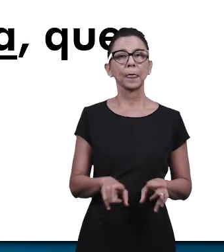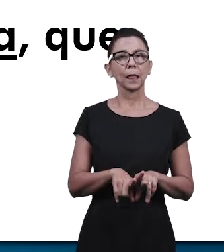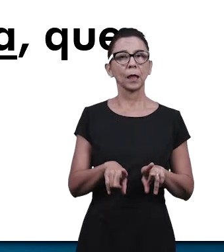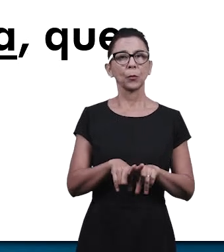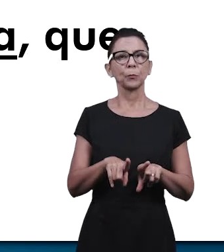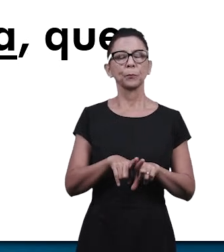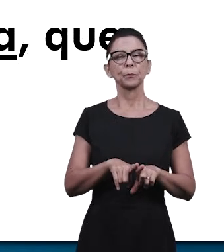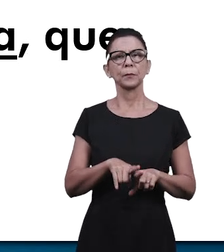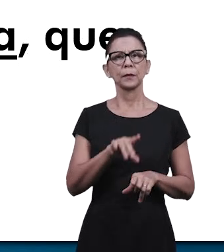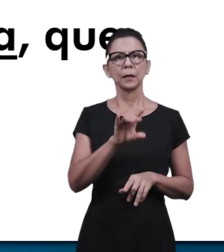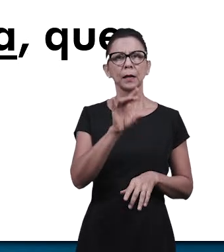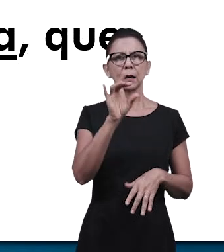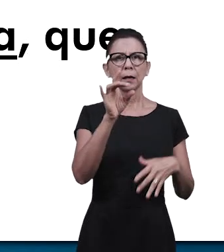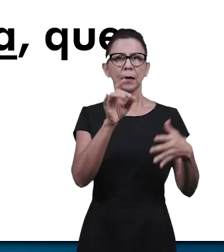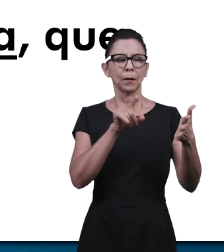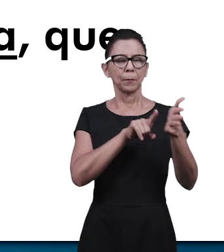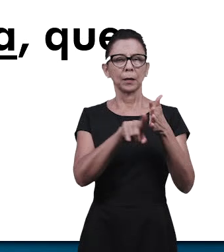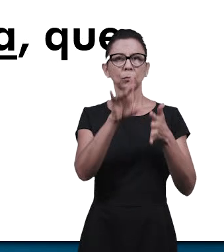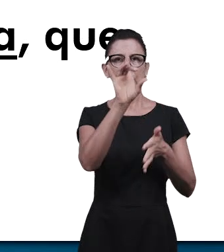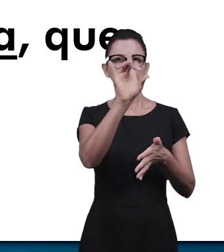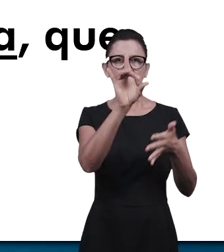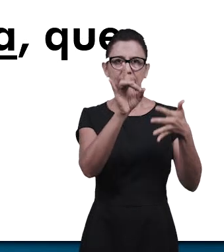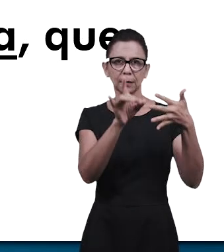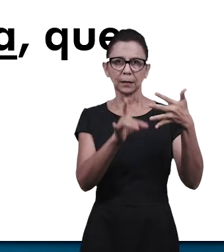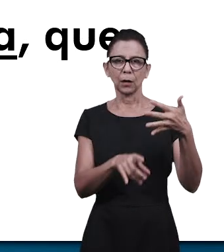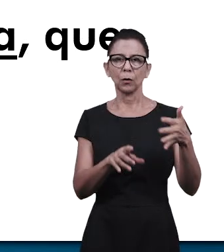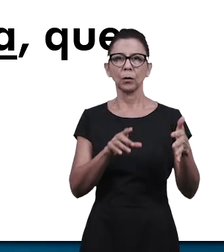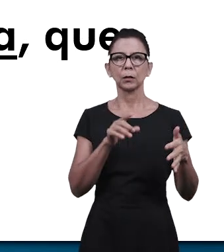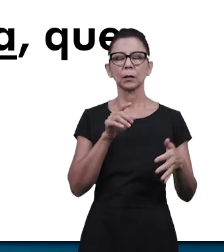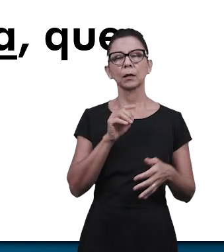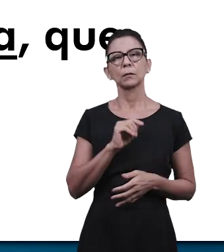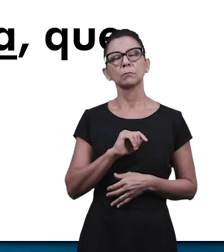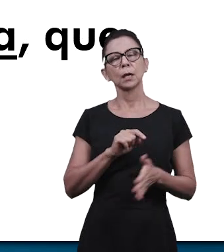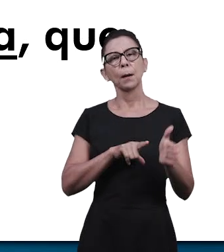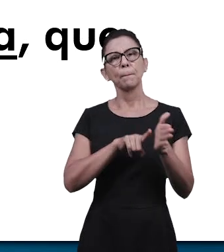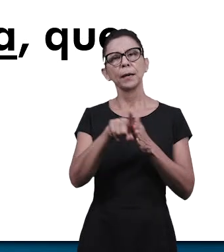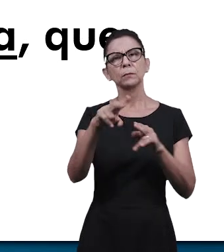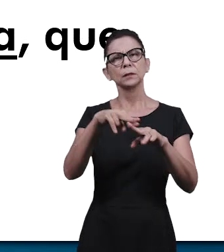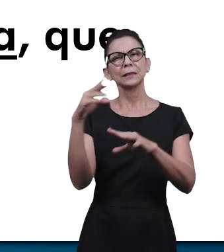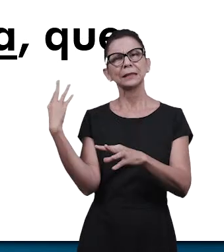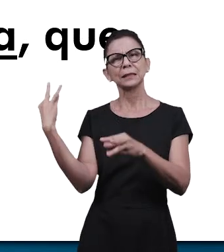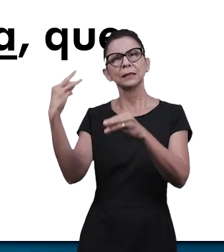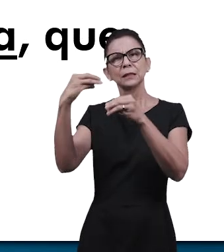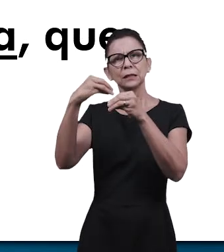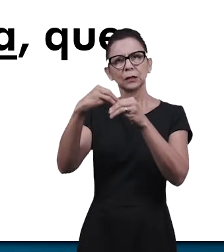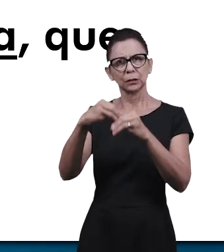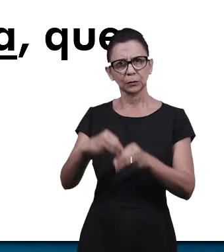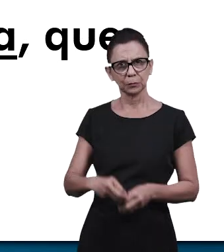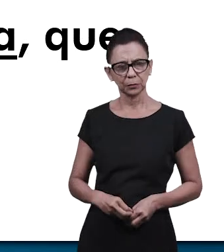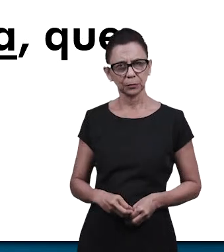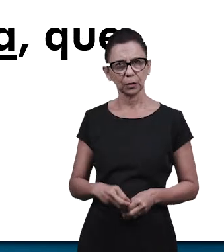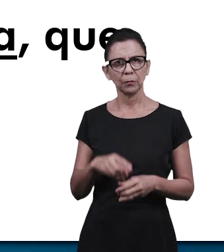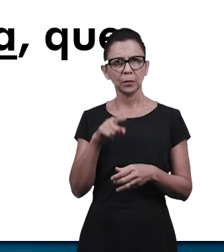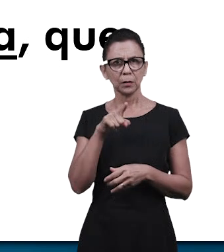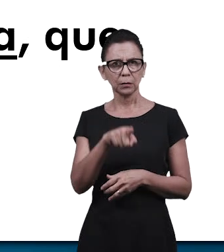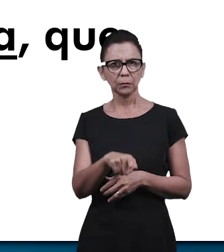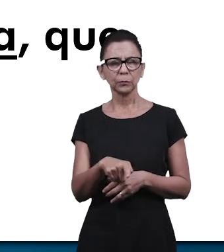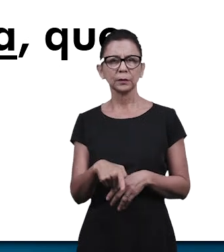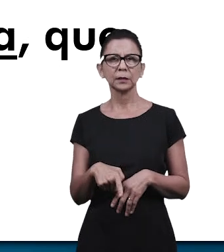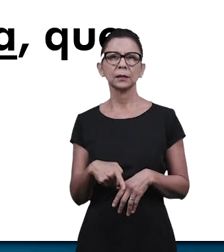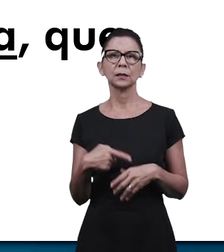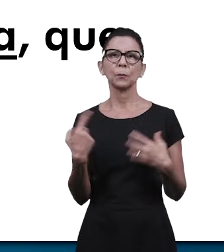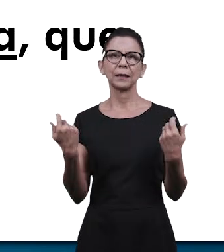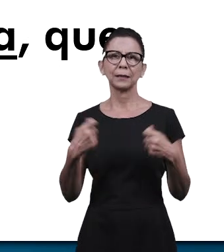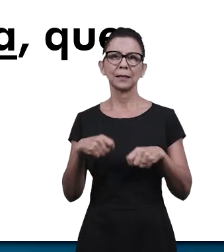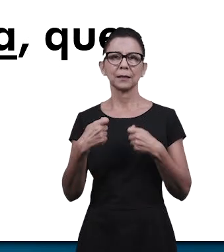seguinte: responda cada pergunta com uma frase curta que melhor atenda à sua necessidade espiritual.